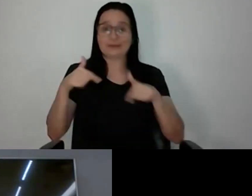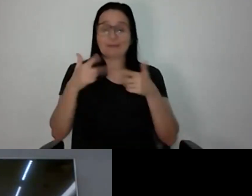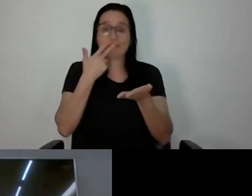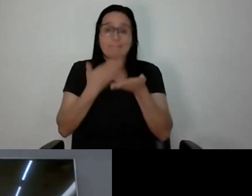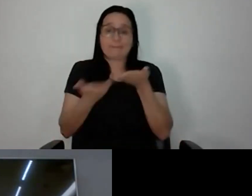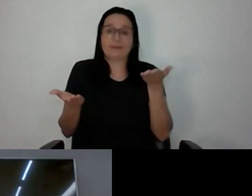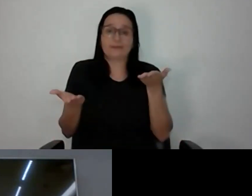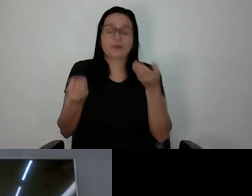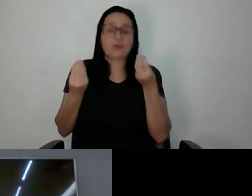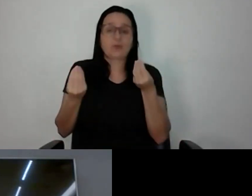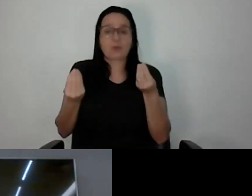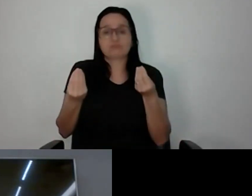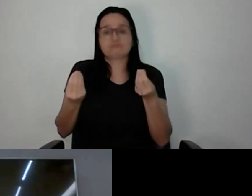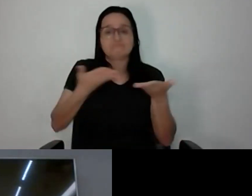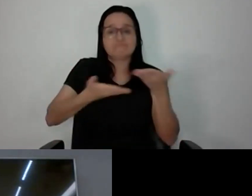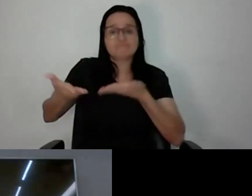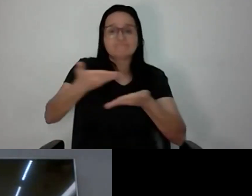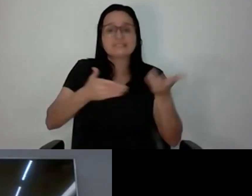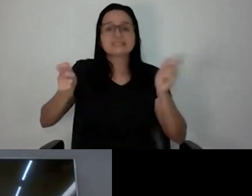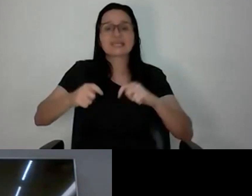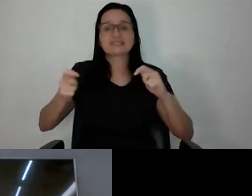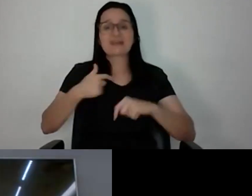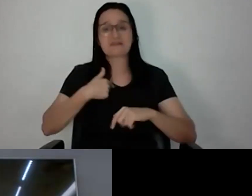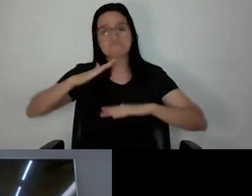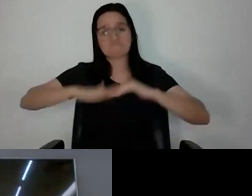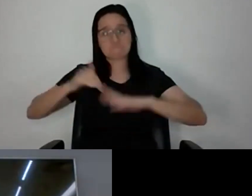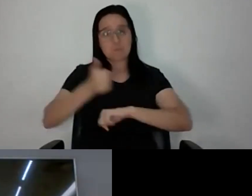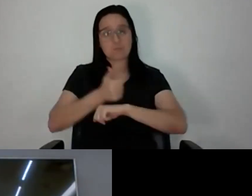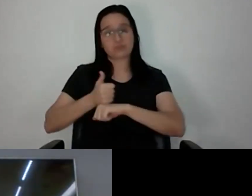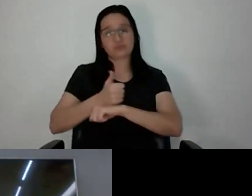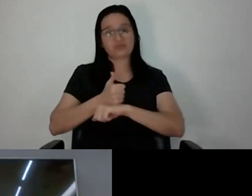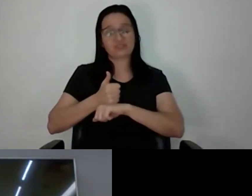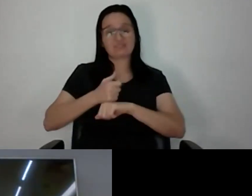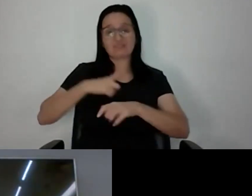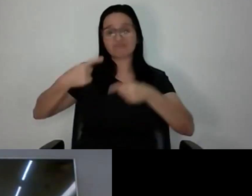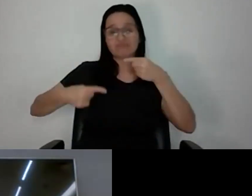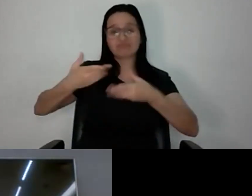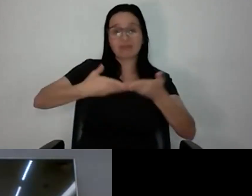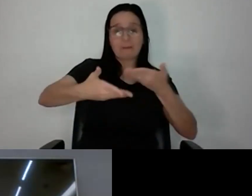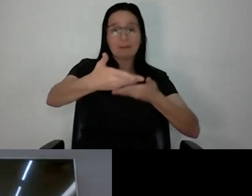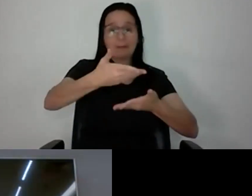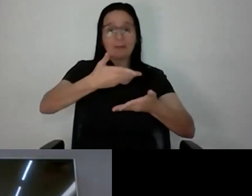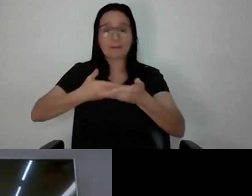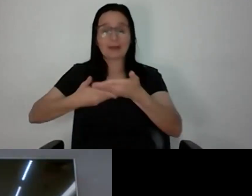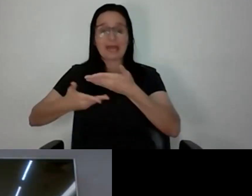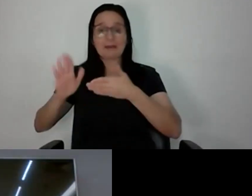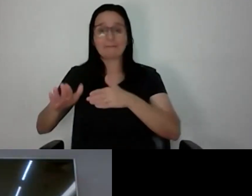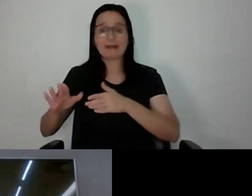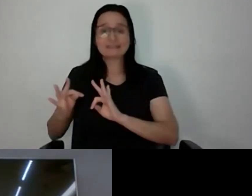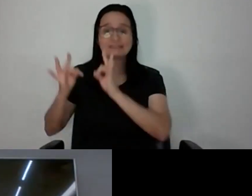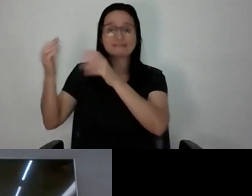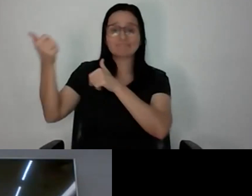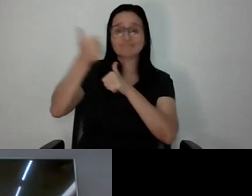como conseguir ainda ser um profissional competitivo no mercado que a gente perde espaço para a máquina, como é que a